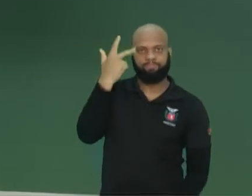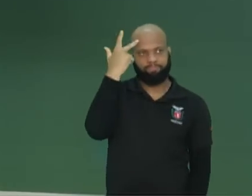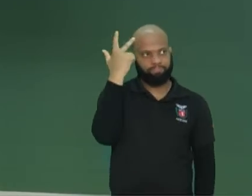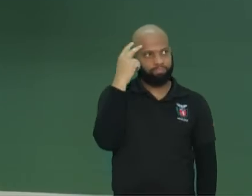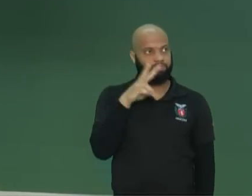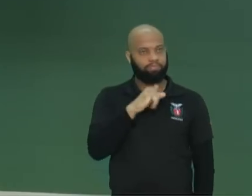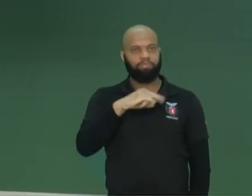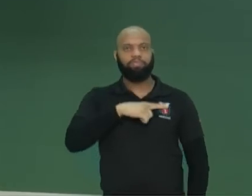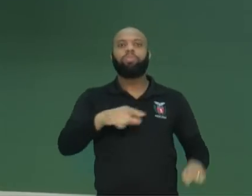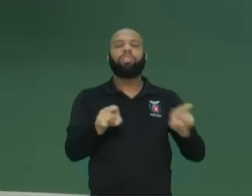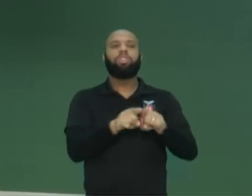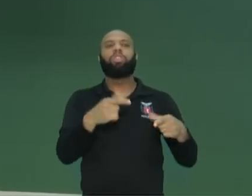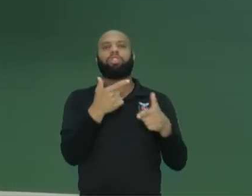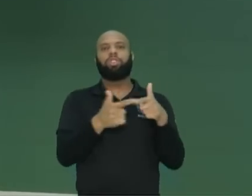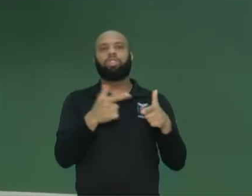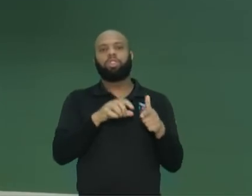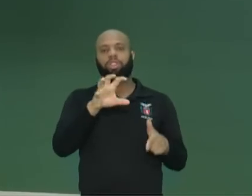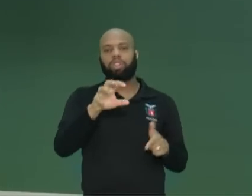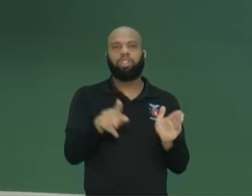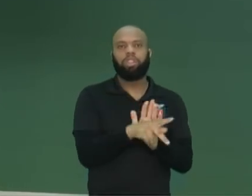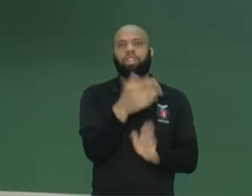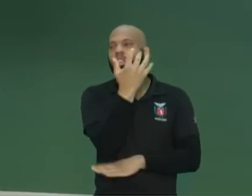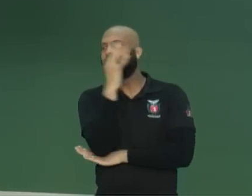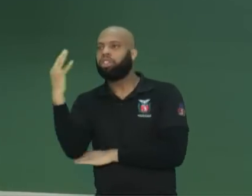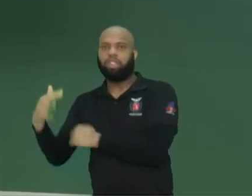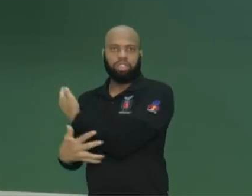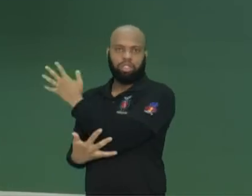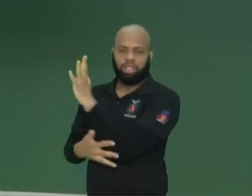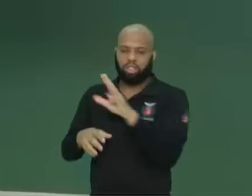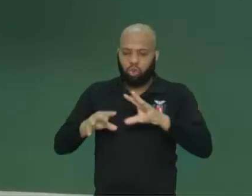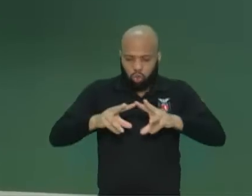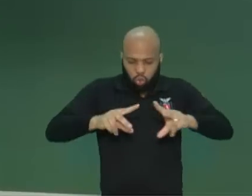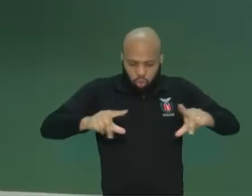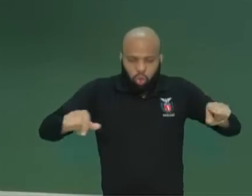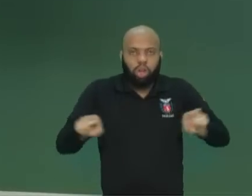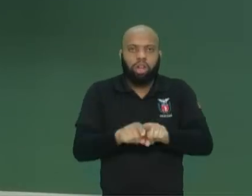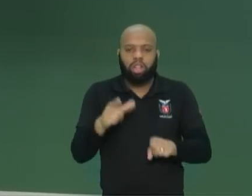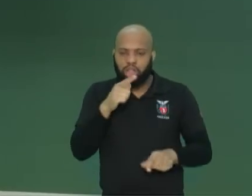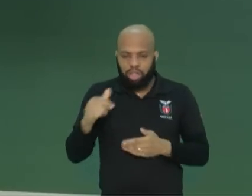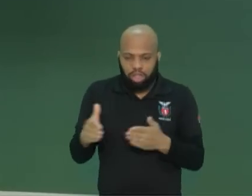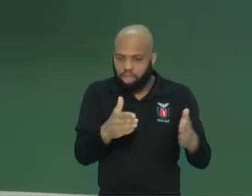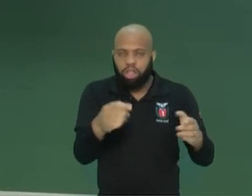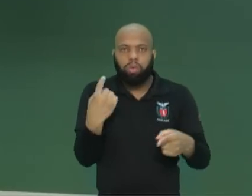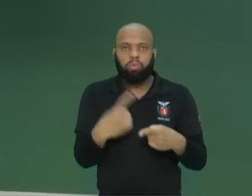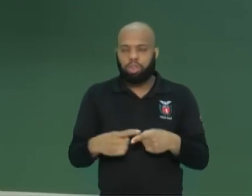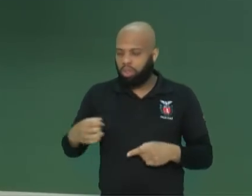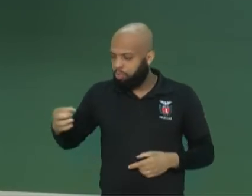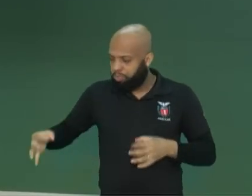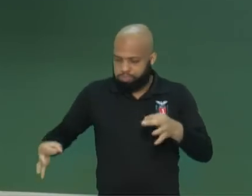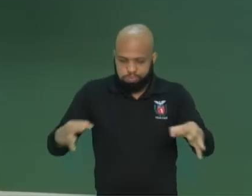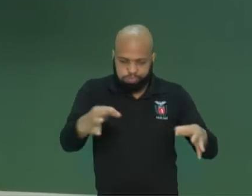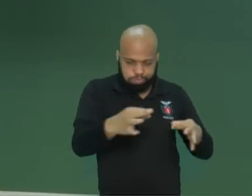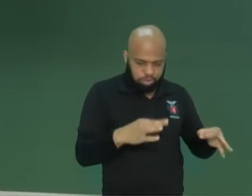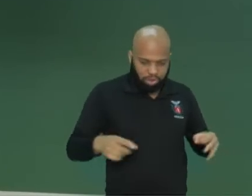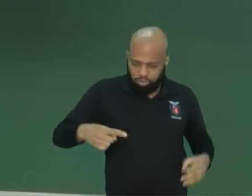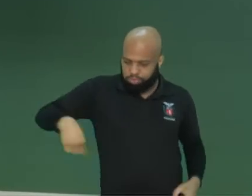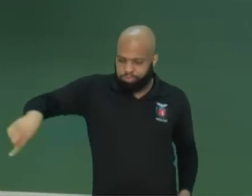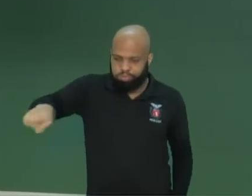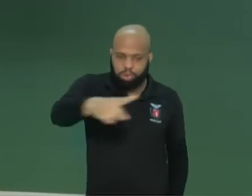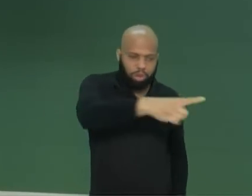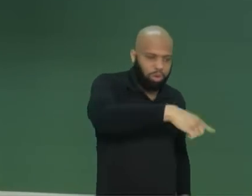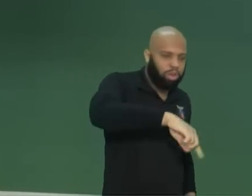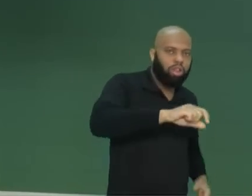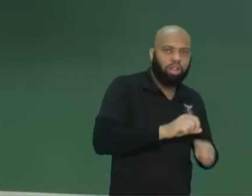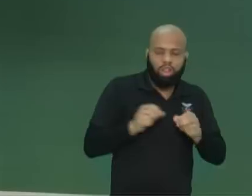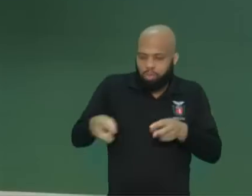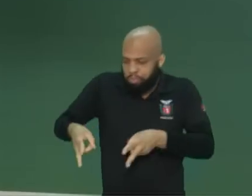essa questão do impacto ali na vegetação, no solo e nos rios, porque os buracos que são feitos para exploração ali são gigantes,